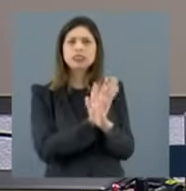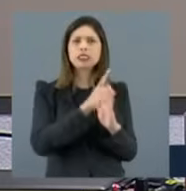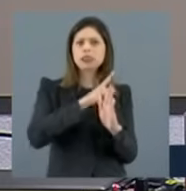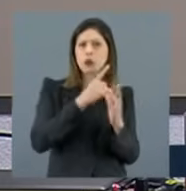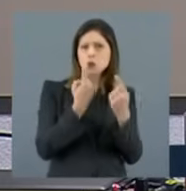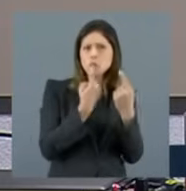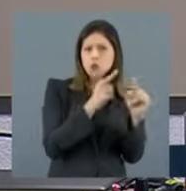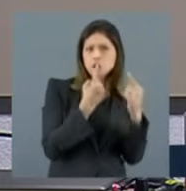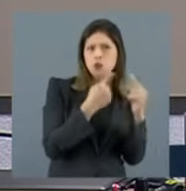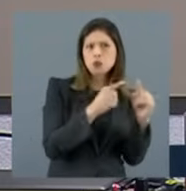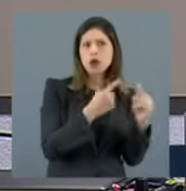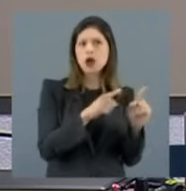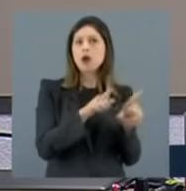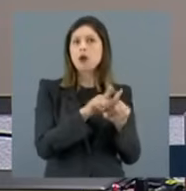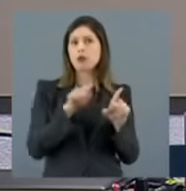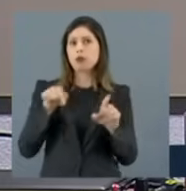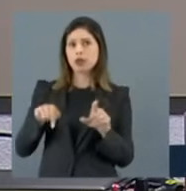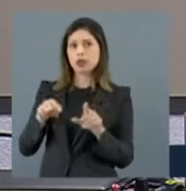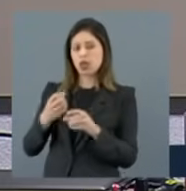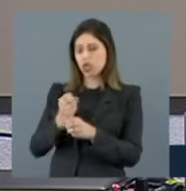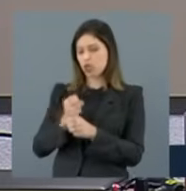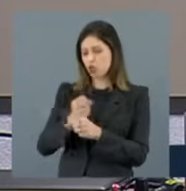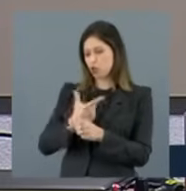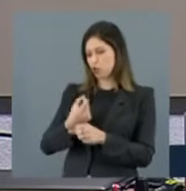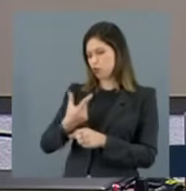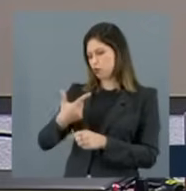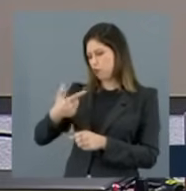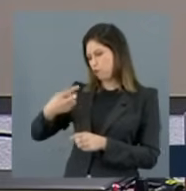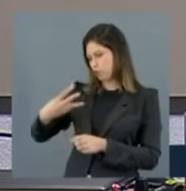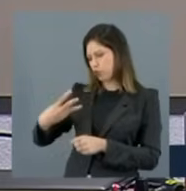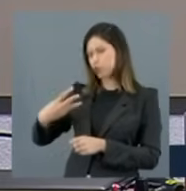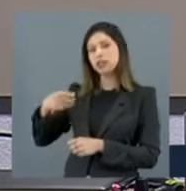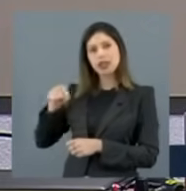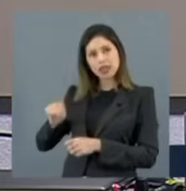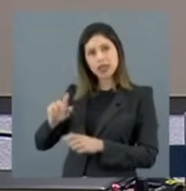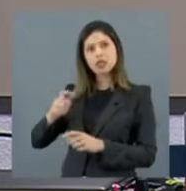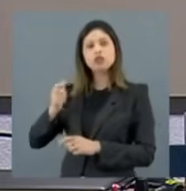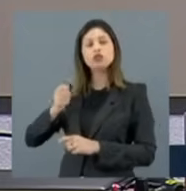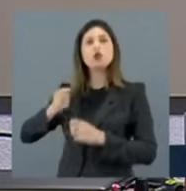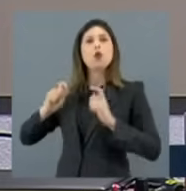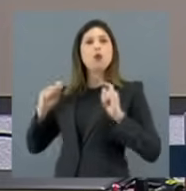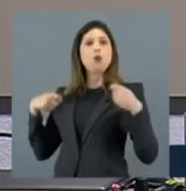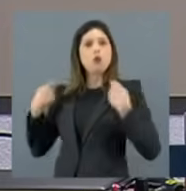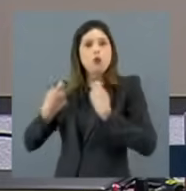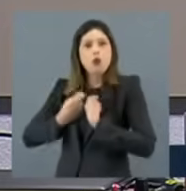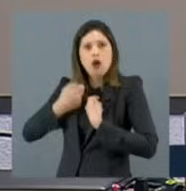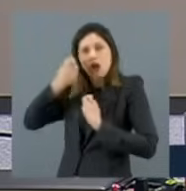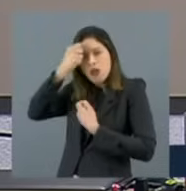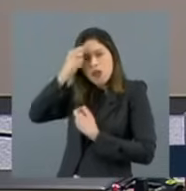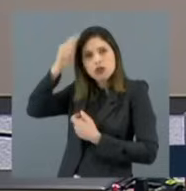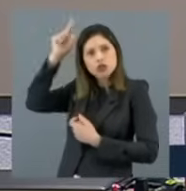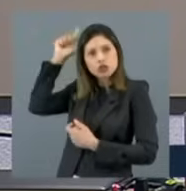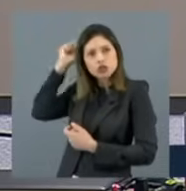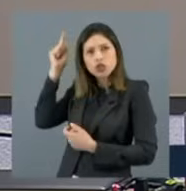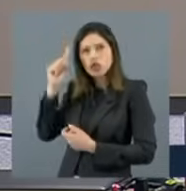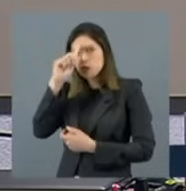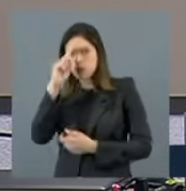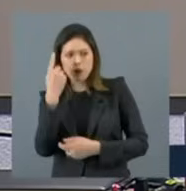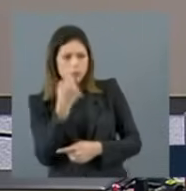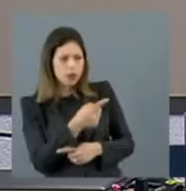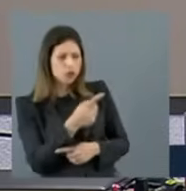Alexandre de Moraes, em 2023, ordenou a remoção de todo o conteúdo de Monark na internet. Querem fazer com que